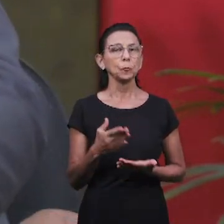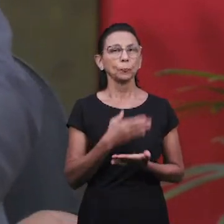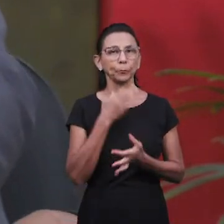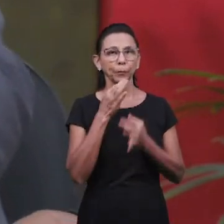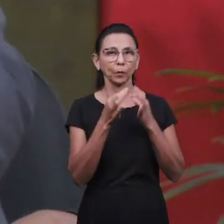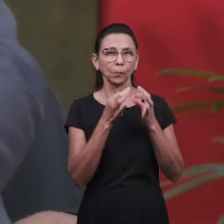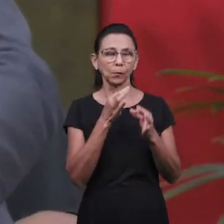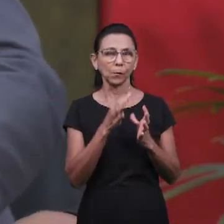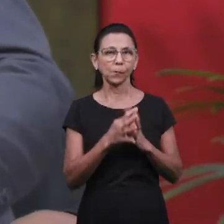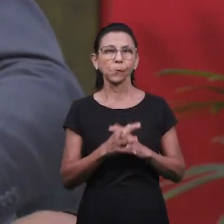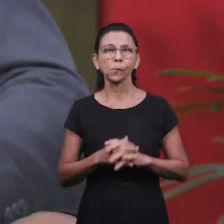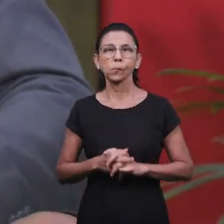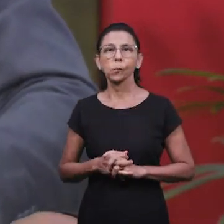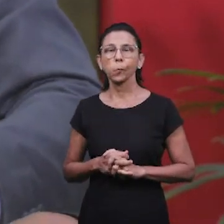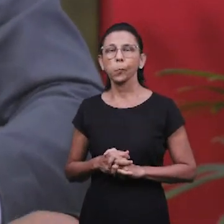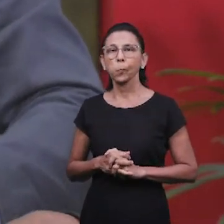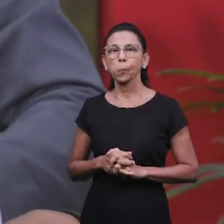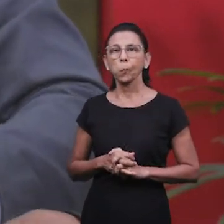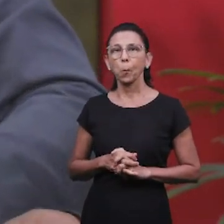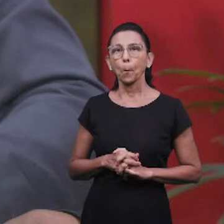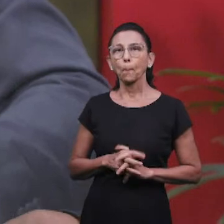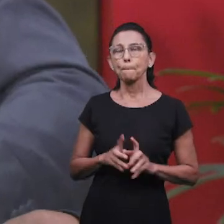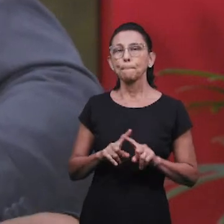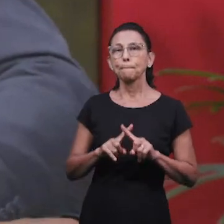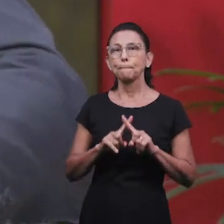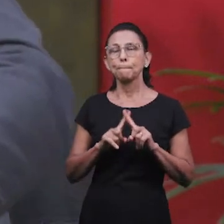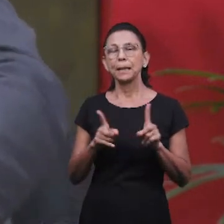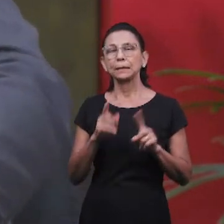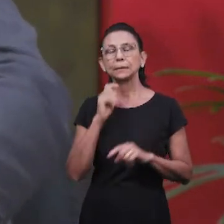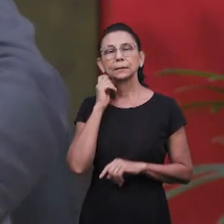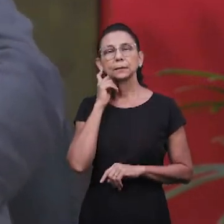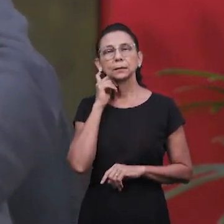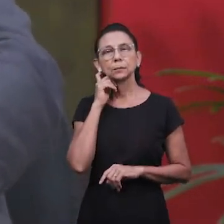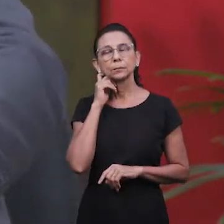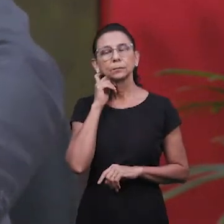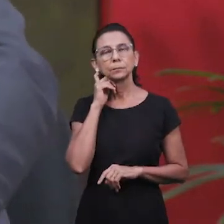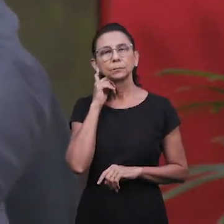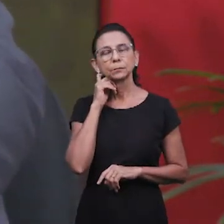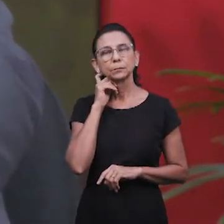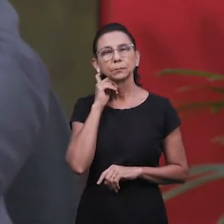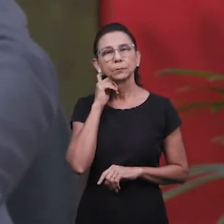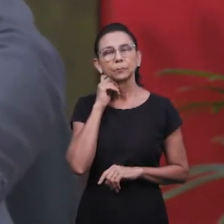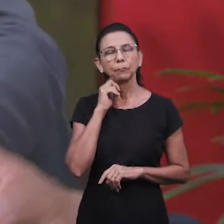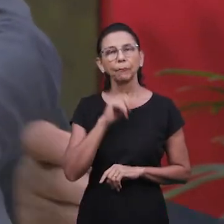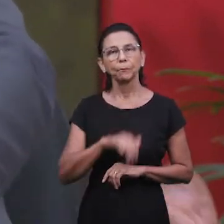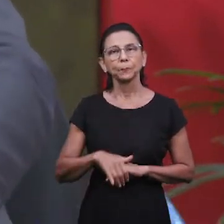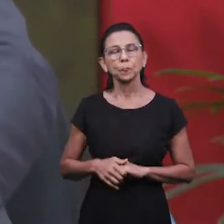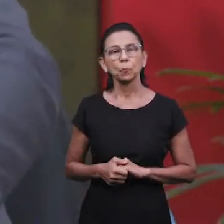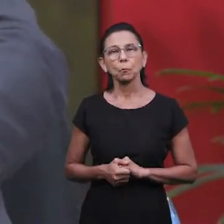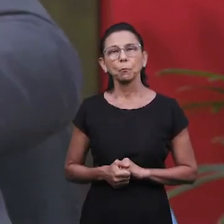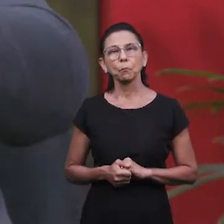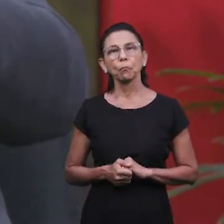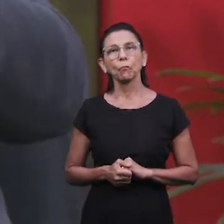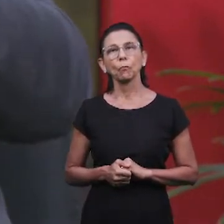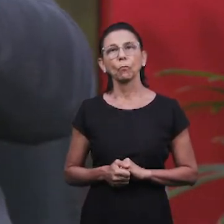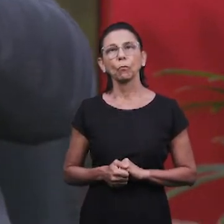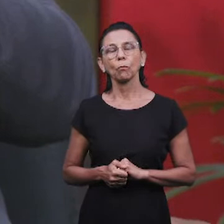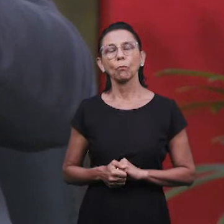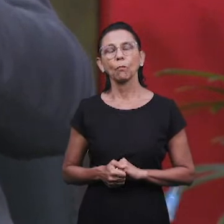intervenções, mas digamos assim, o ponto de partida nesse tema. Se o Senhor nos permitir, nós